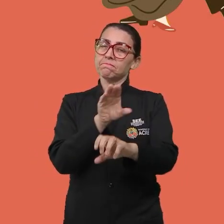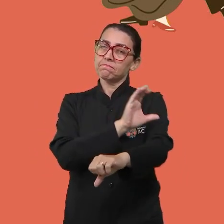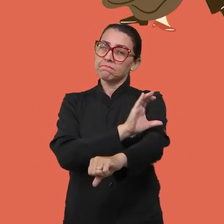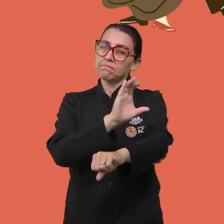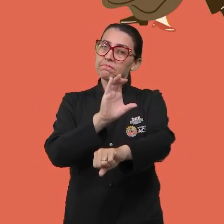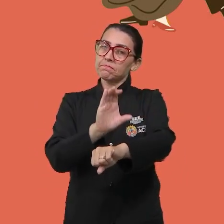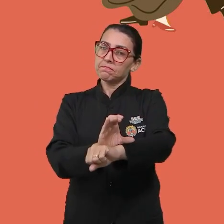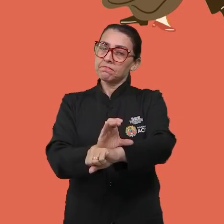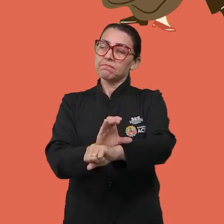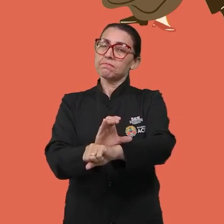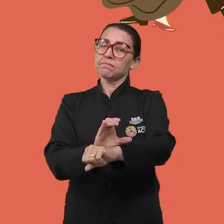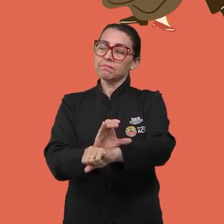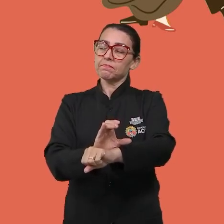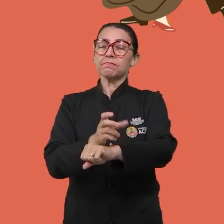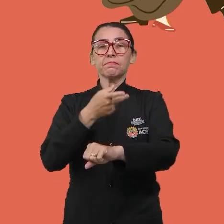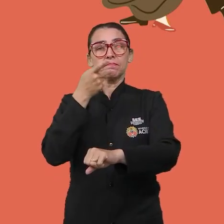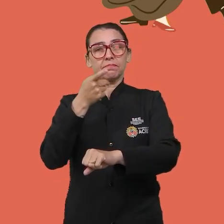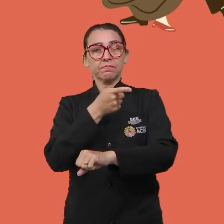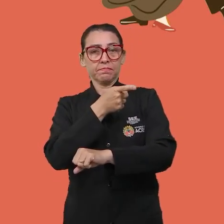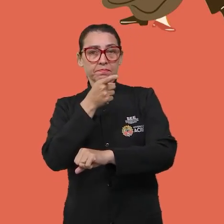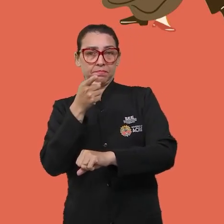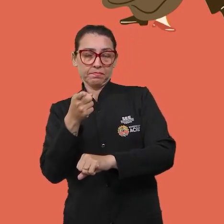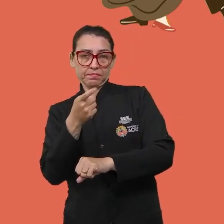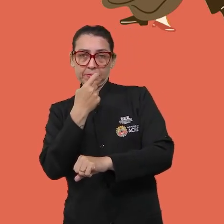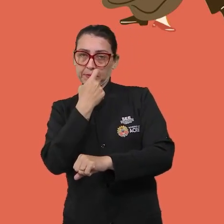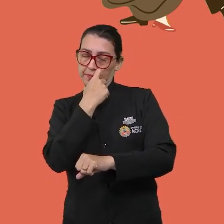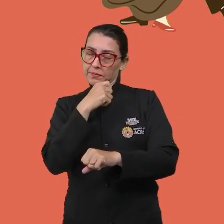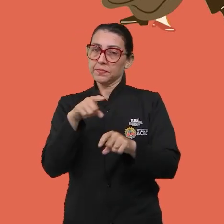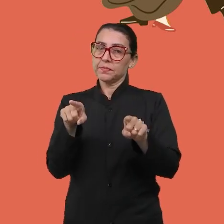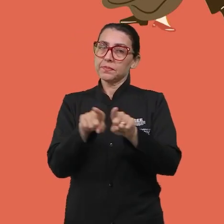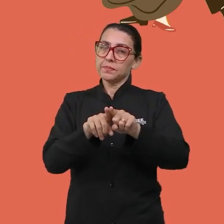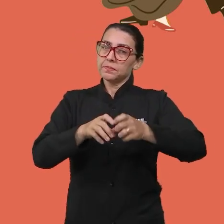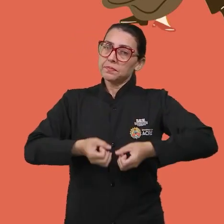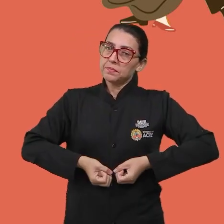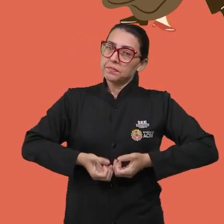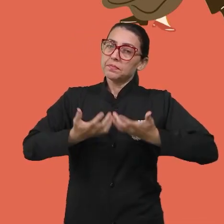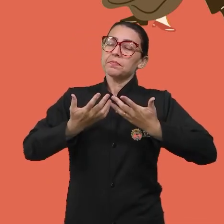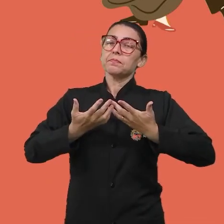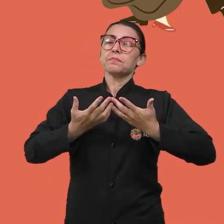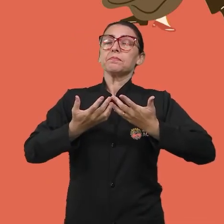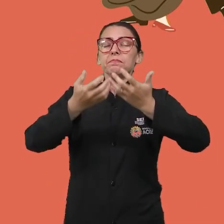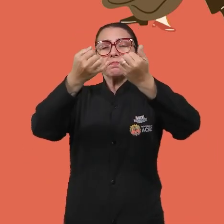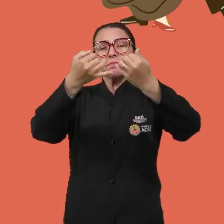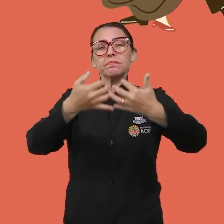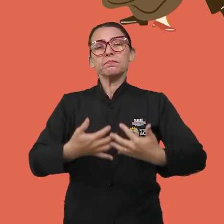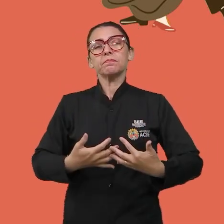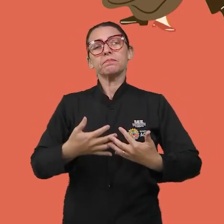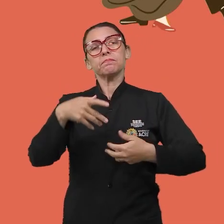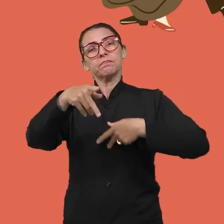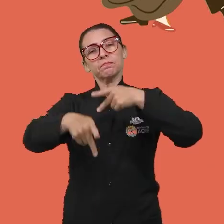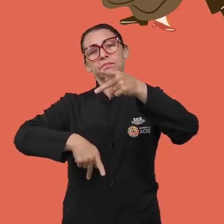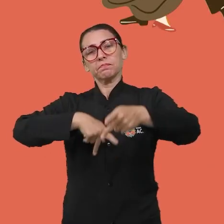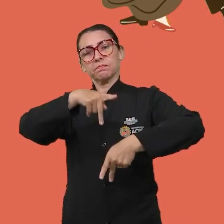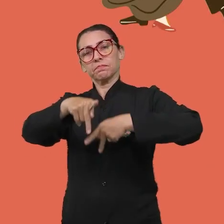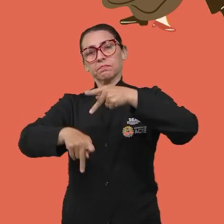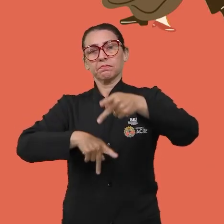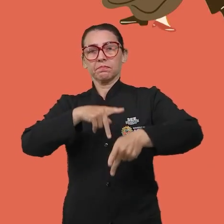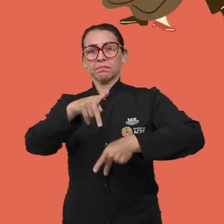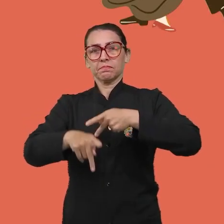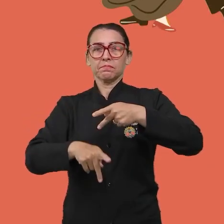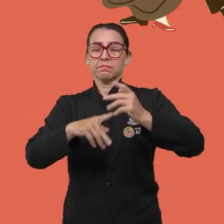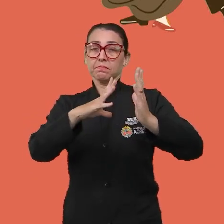cultural, como eu vinha falando para vocês, que ela manifesta, ela conta a história de um povo. Então, ela